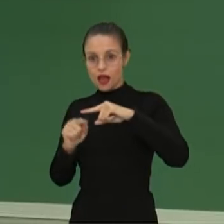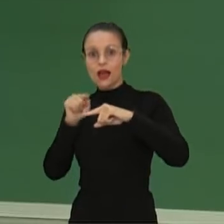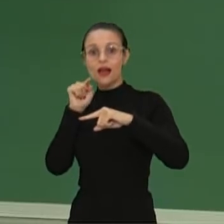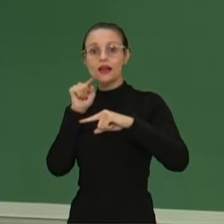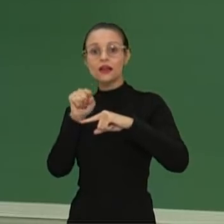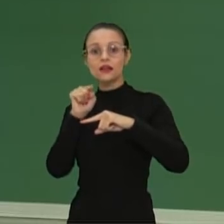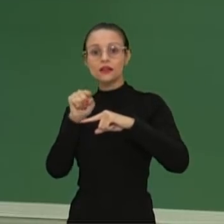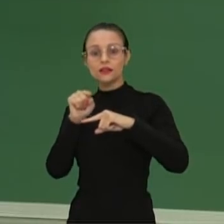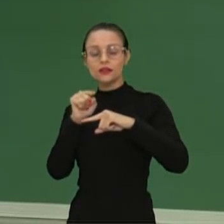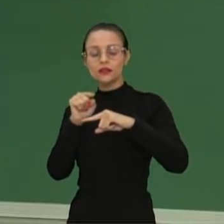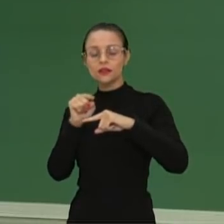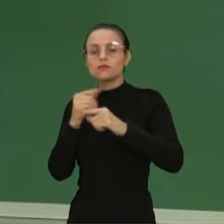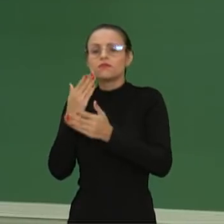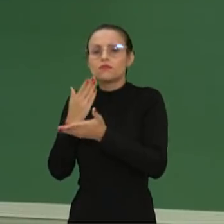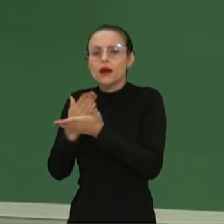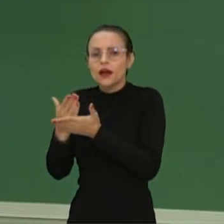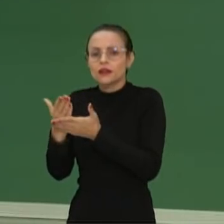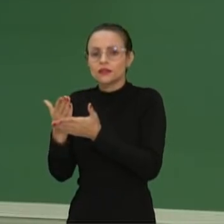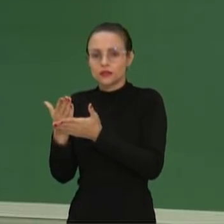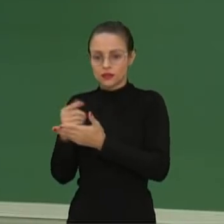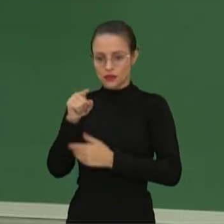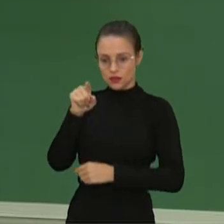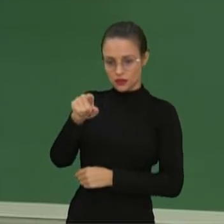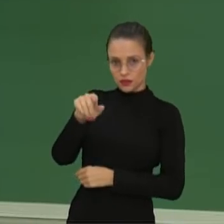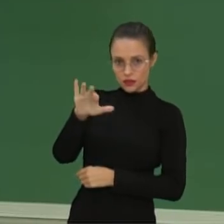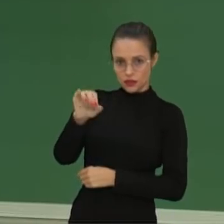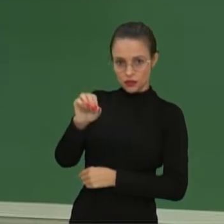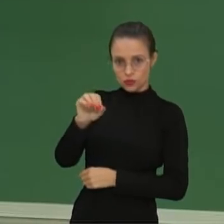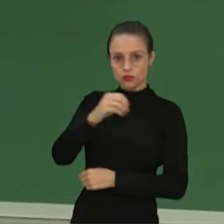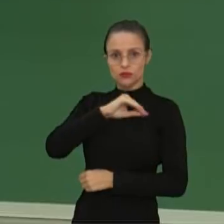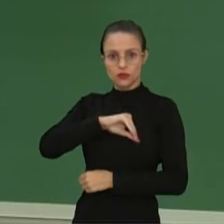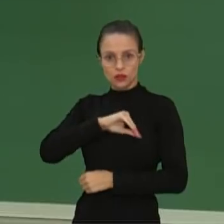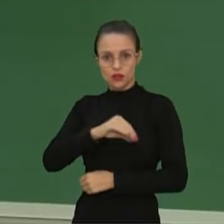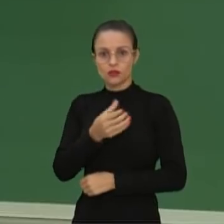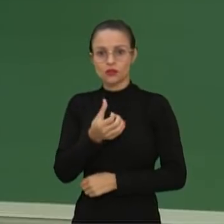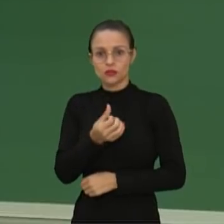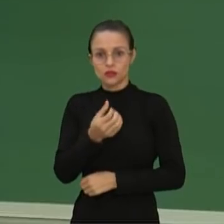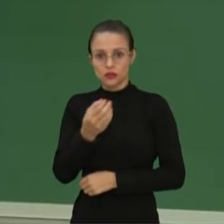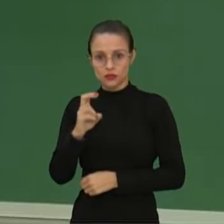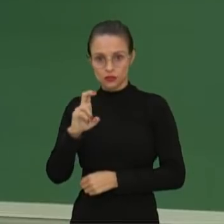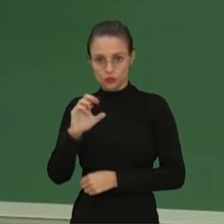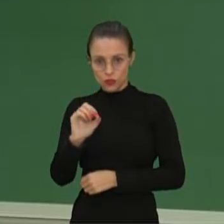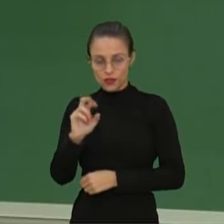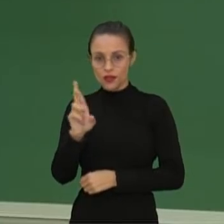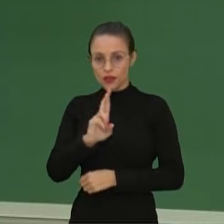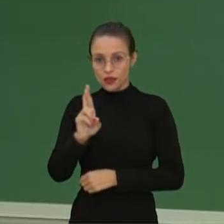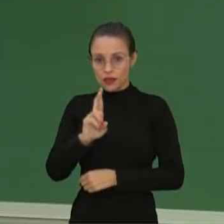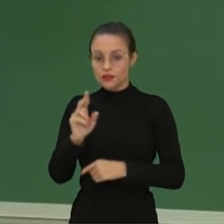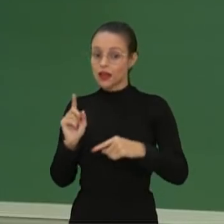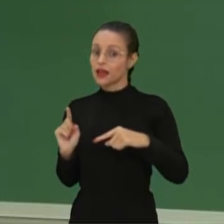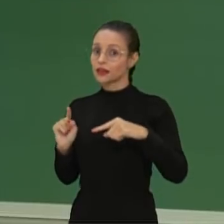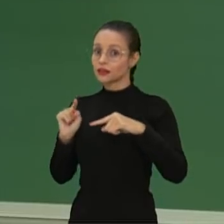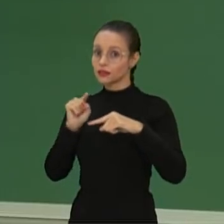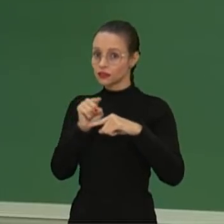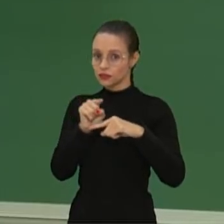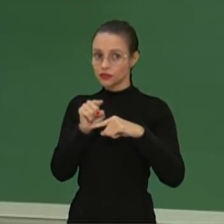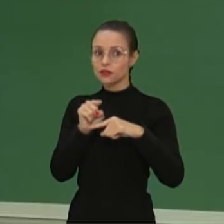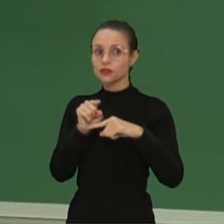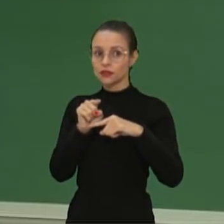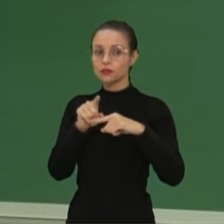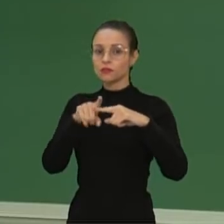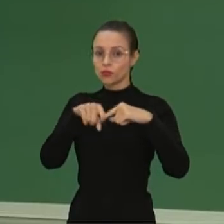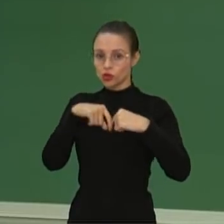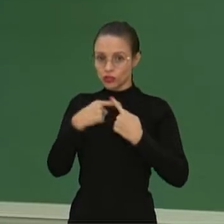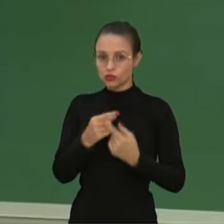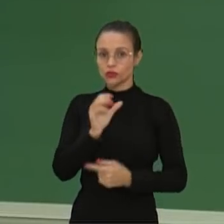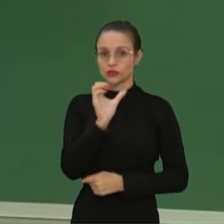é a parte desse total. Então, se o Caio ganha R$650, ele vai ficar em cima da fração. Por isso que